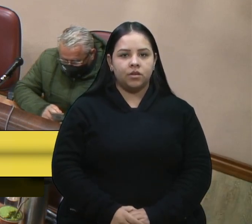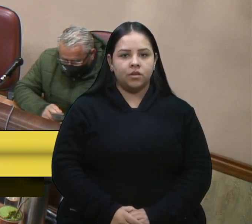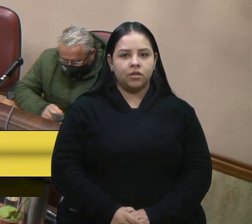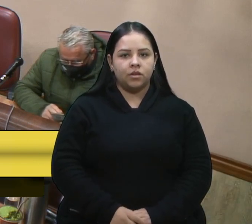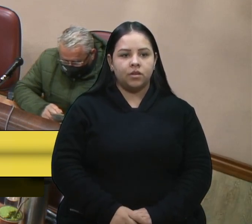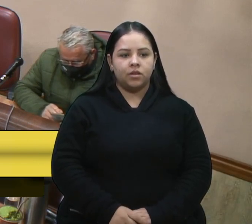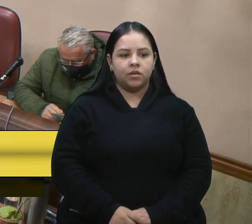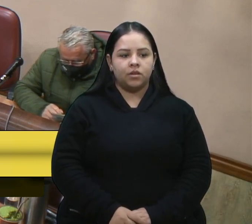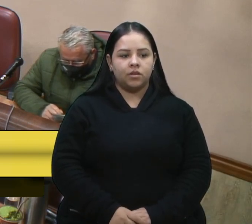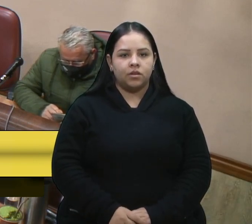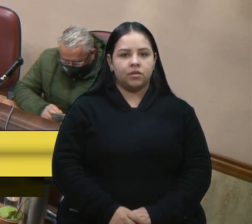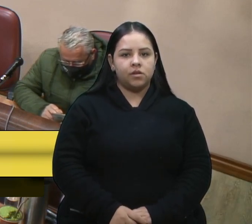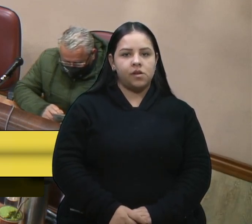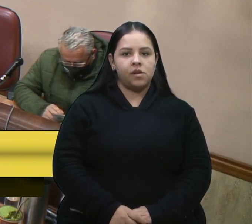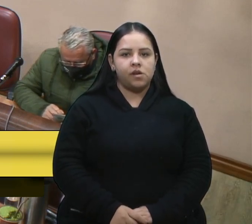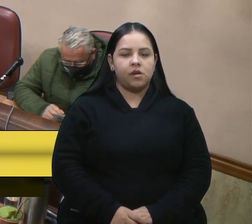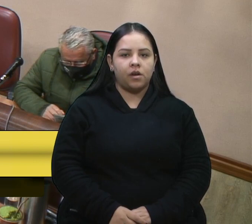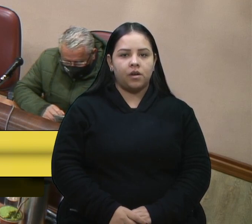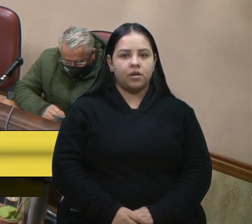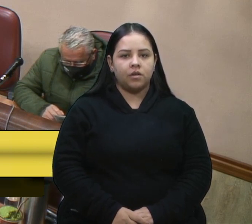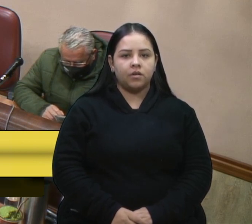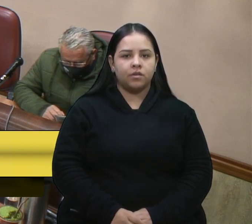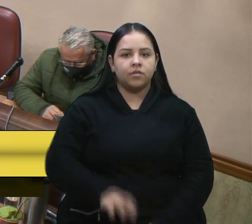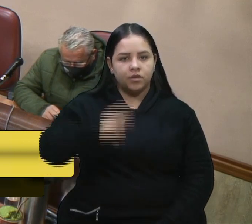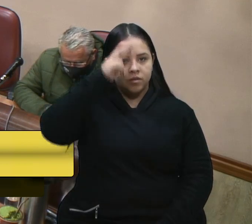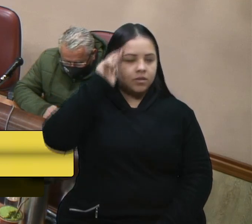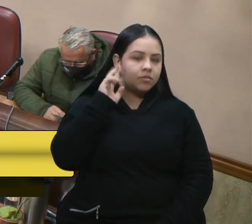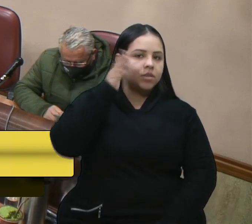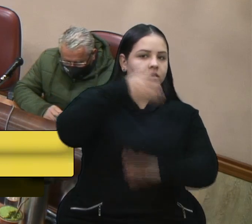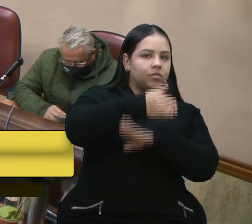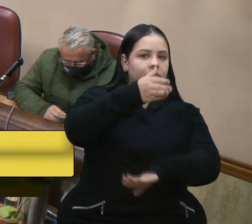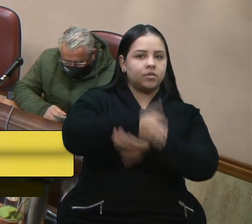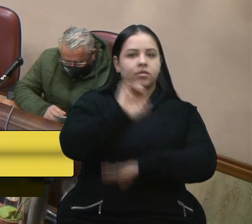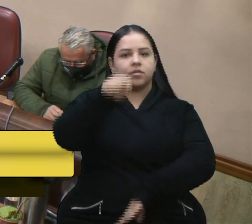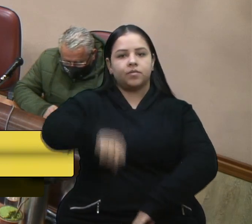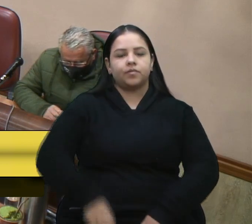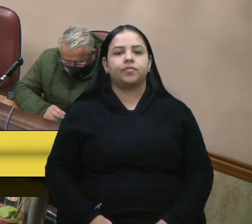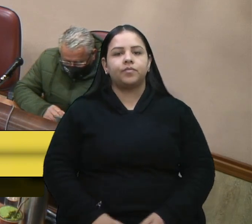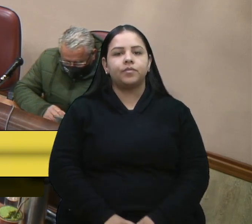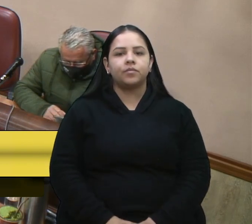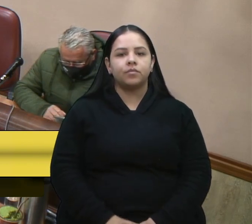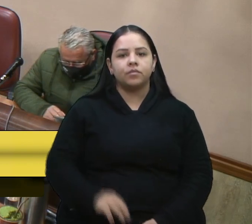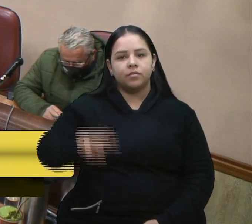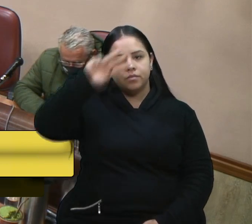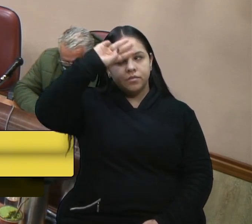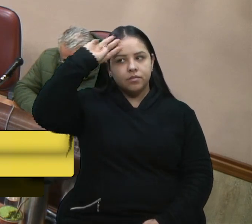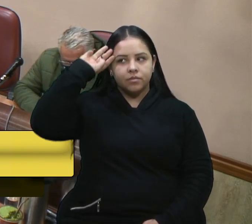Rafael Bueno. Estou presente, presidente. Presente. Vereador Juliano Valim.